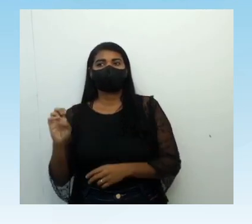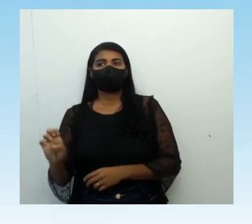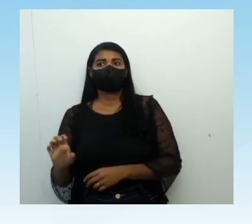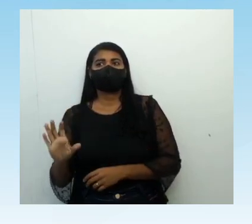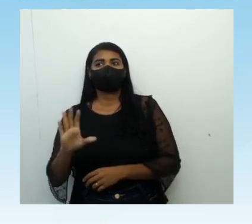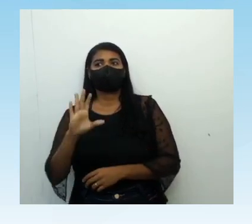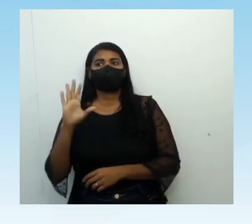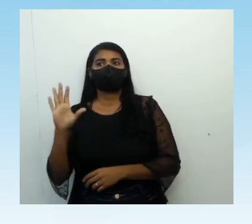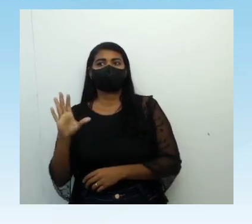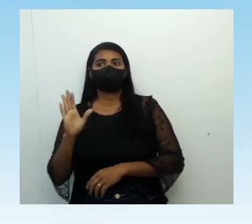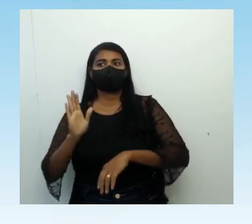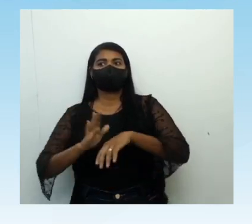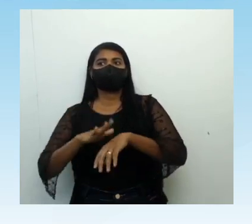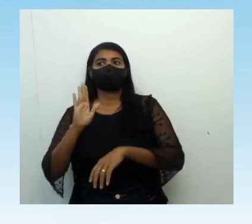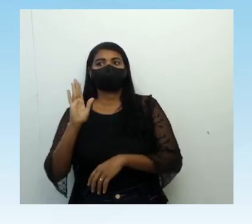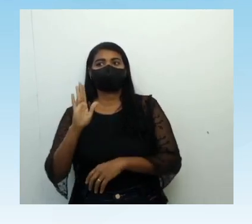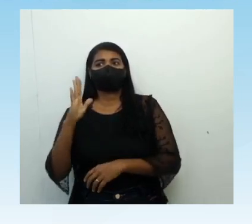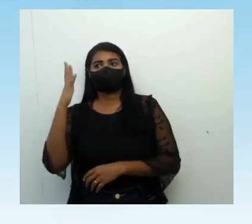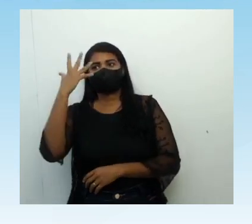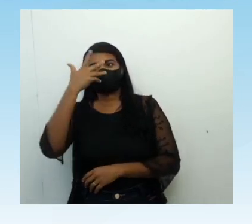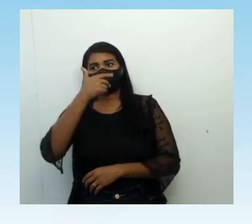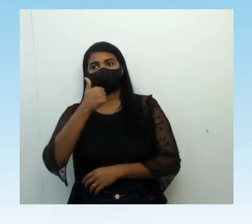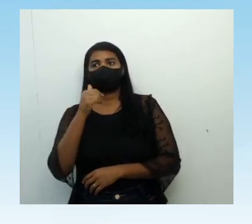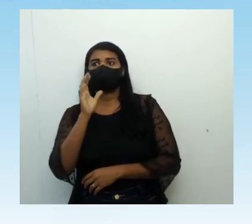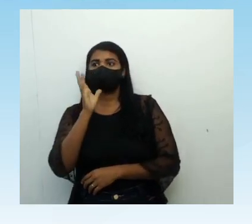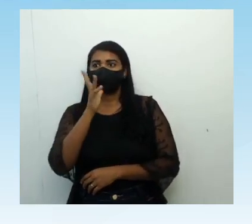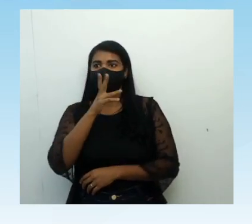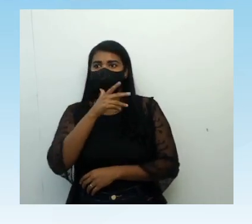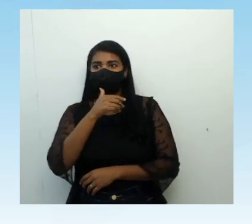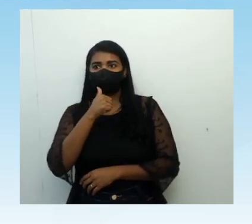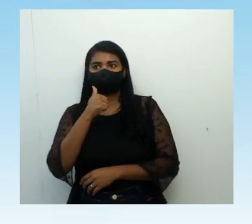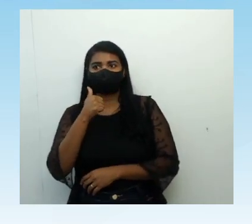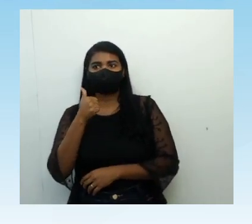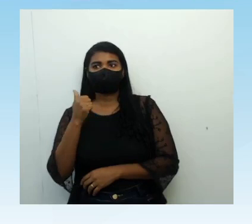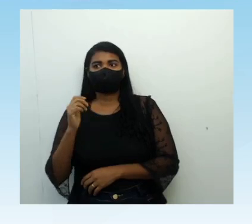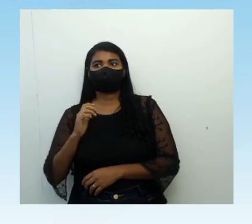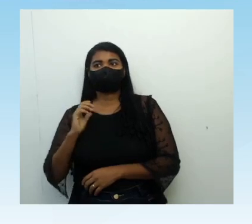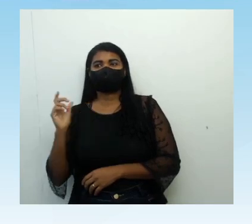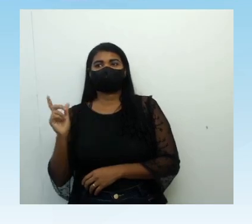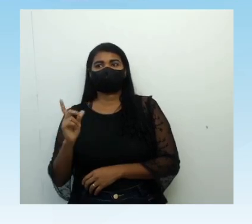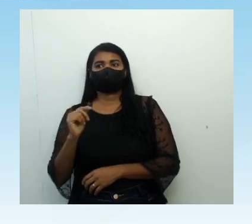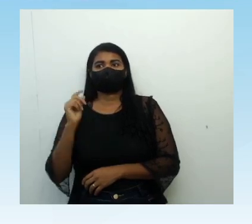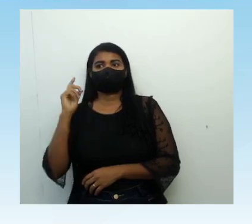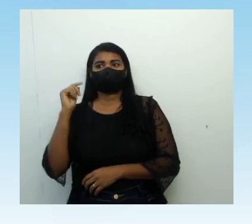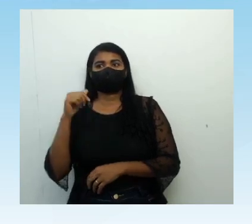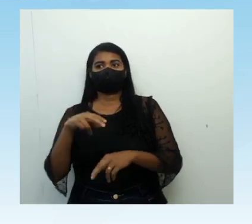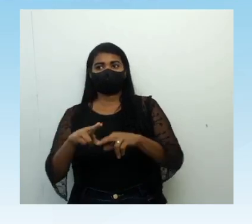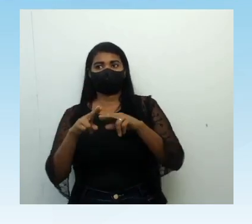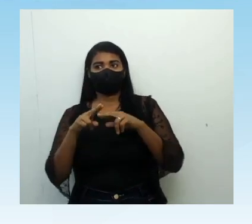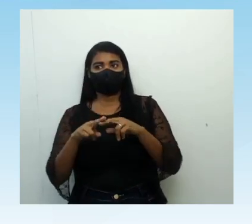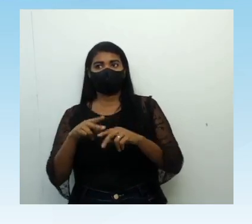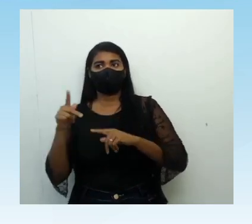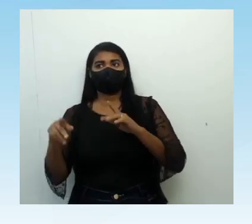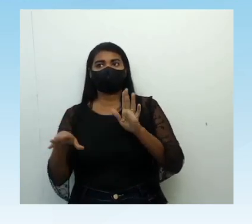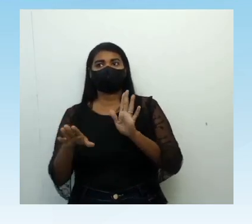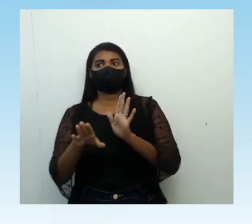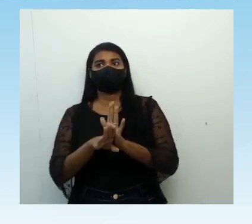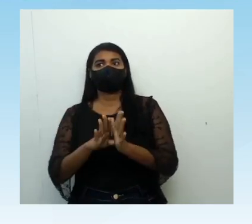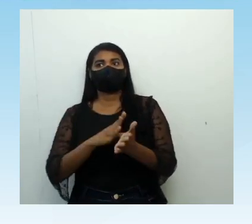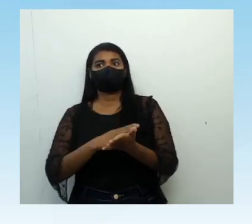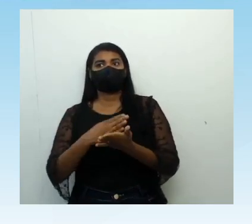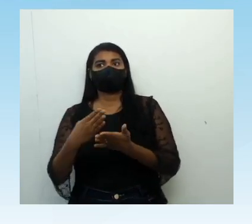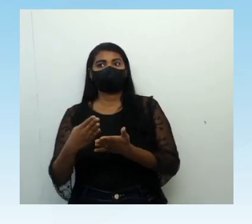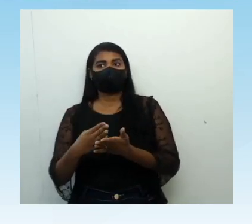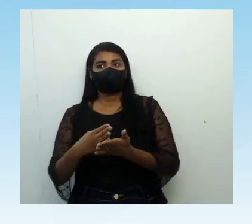a madeira mais bonita e demora muito. Ela é uma das mais ricas madeiras, por isso que a turma vieram para cá, começaram a